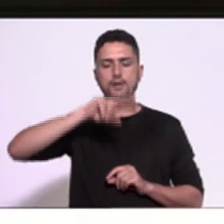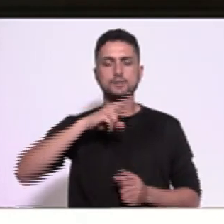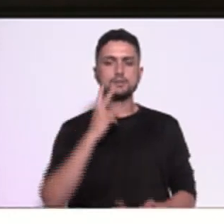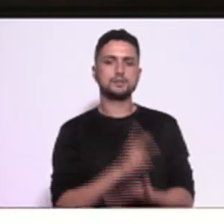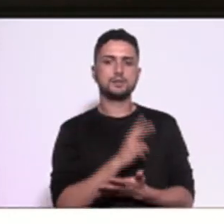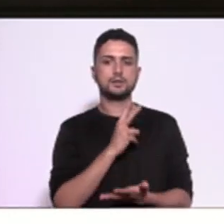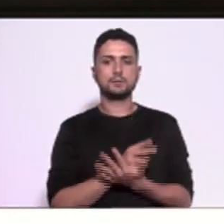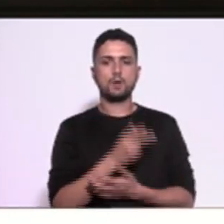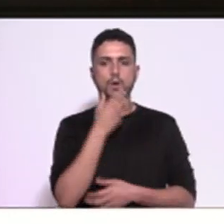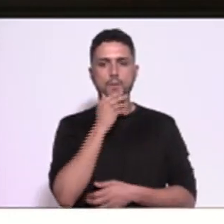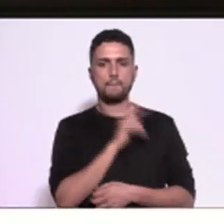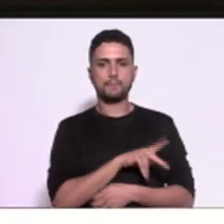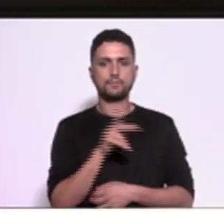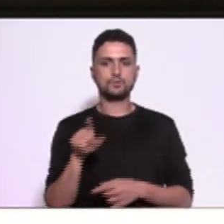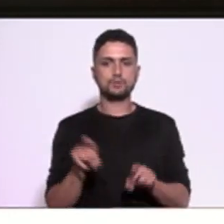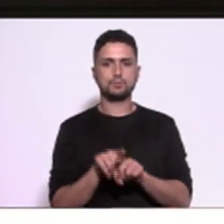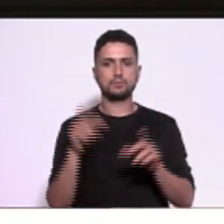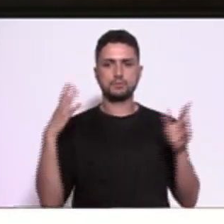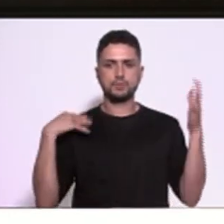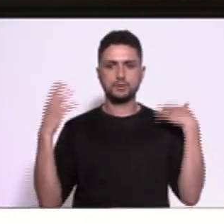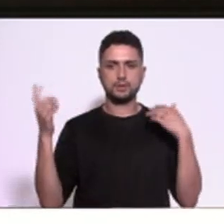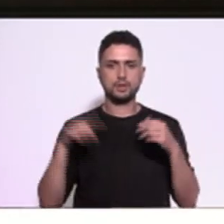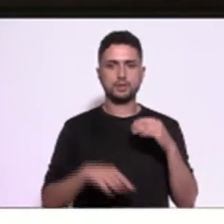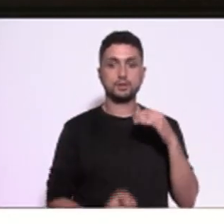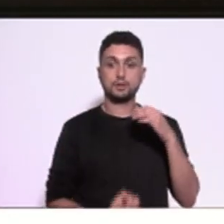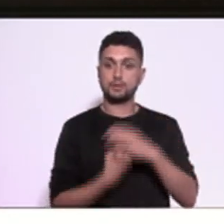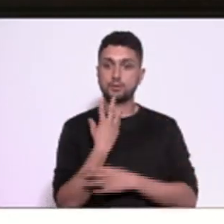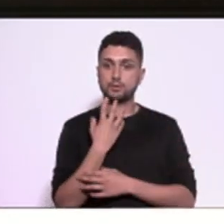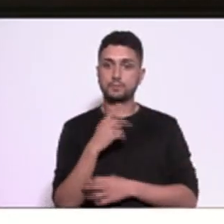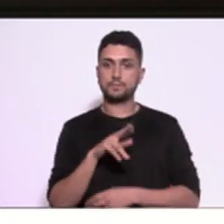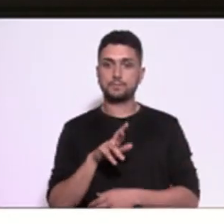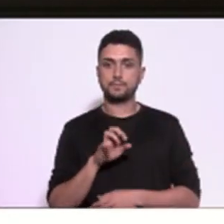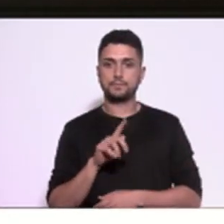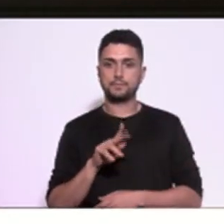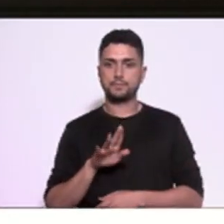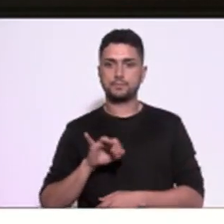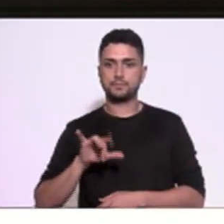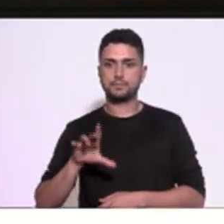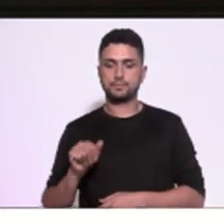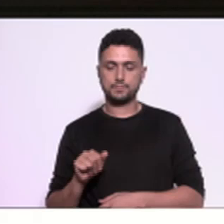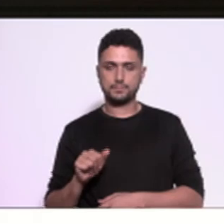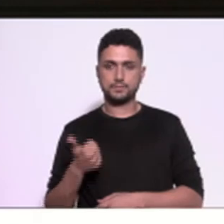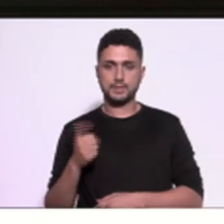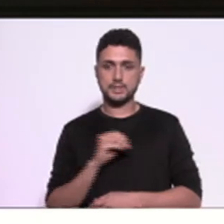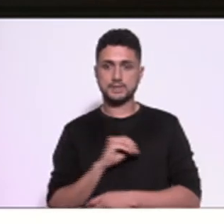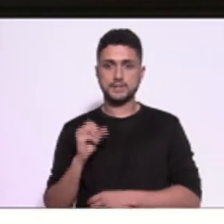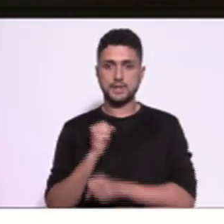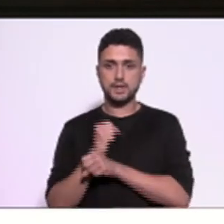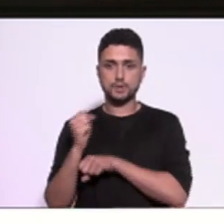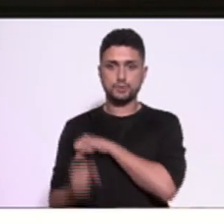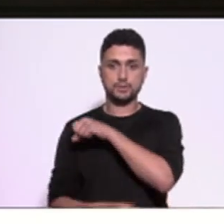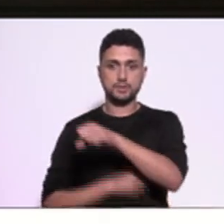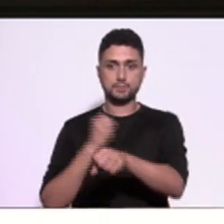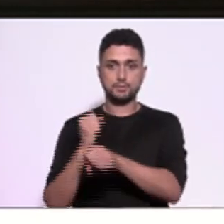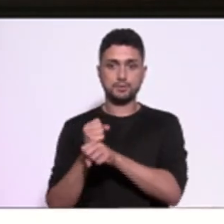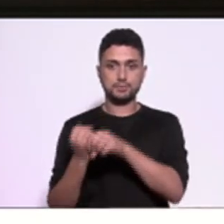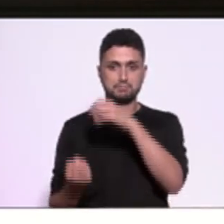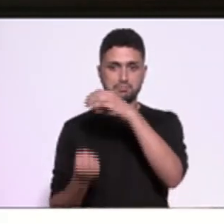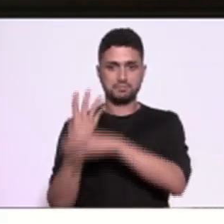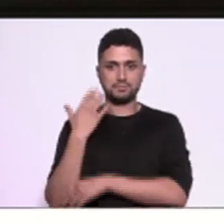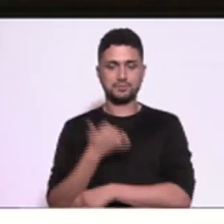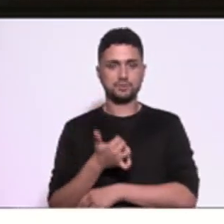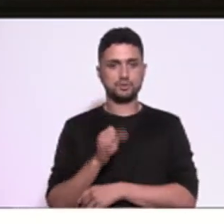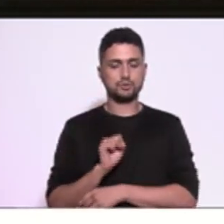militar intitulado Fundador da República. Inaugurado quase 100 anos depois, em 18 de outubro